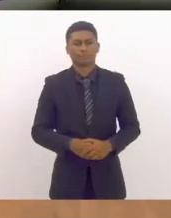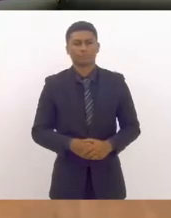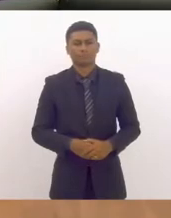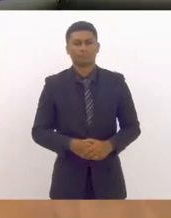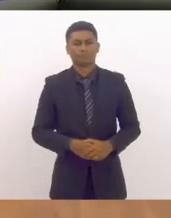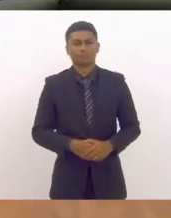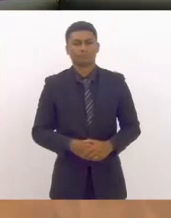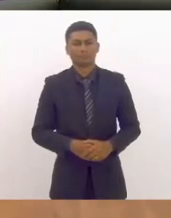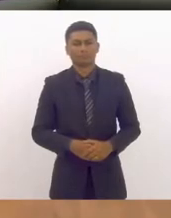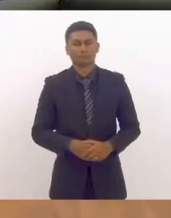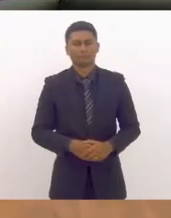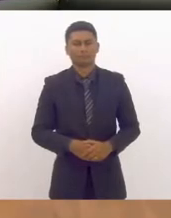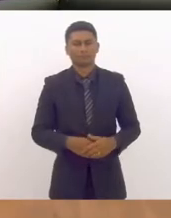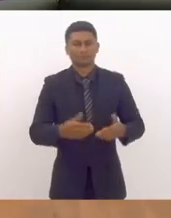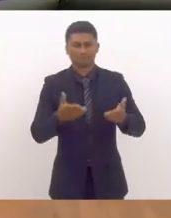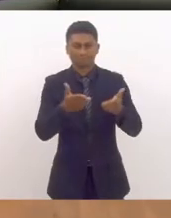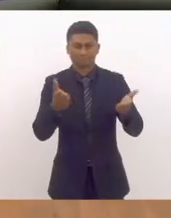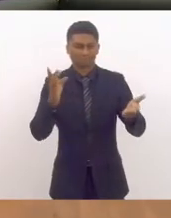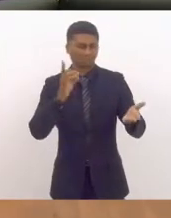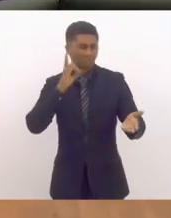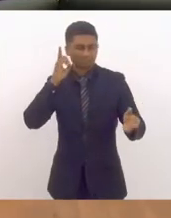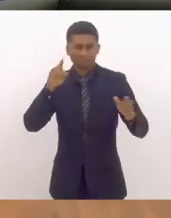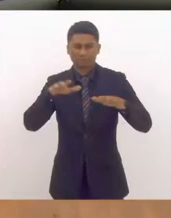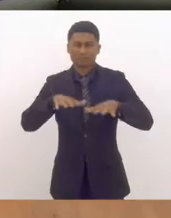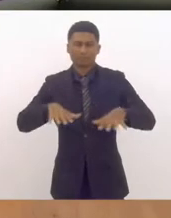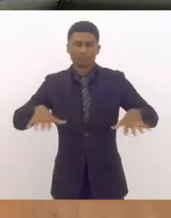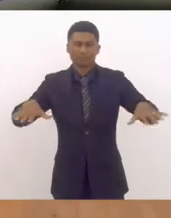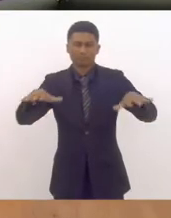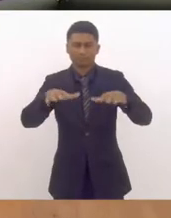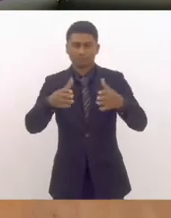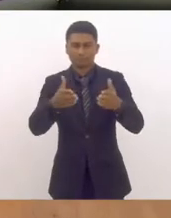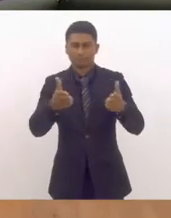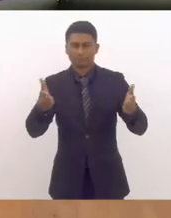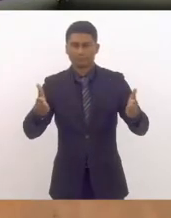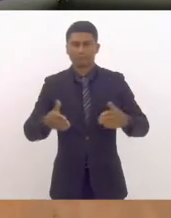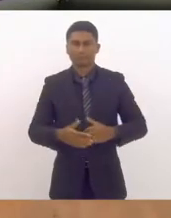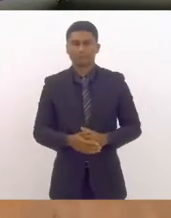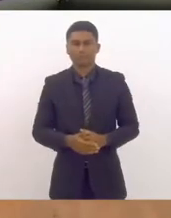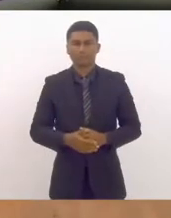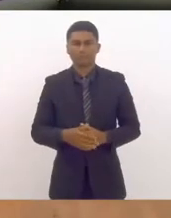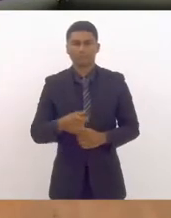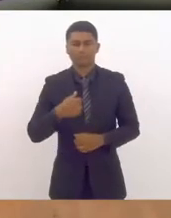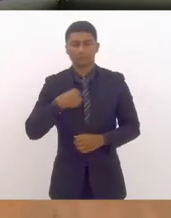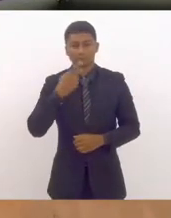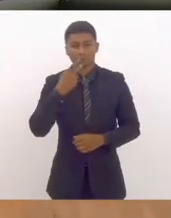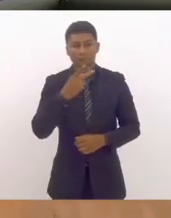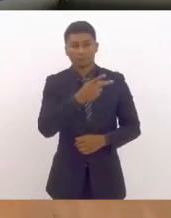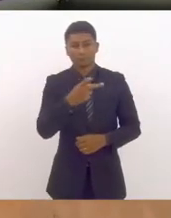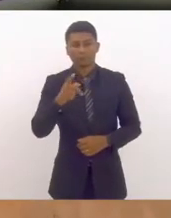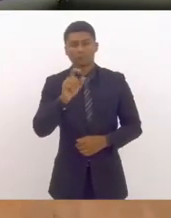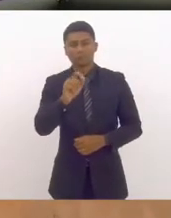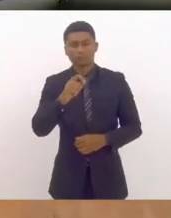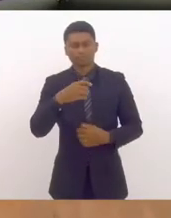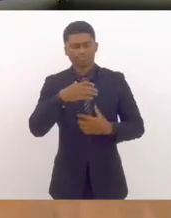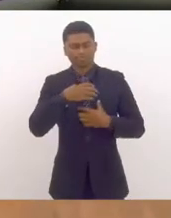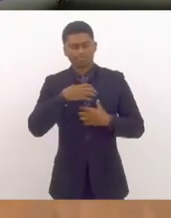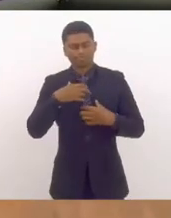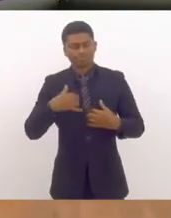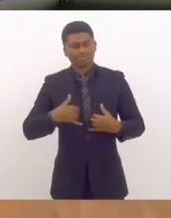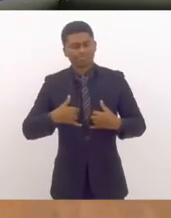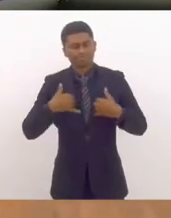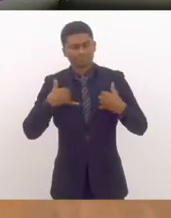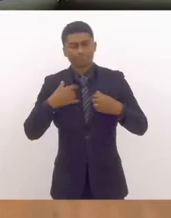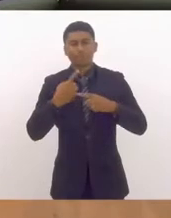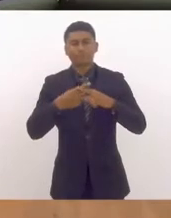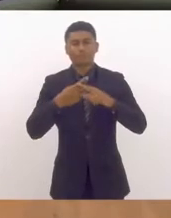Presidente, senhores deputados, senhoras e senhores, quero dizer da honra deste